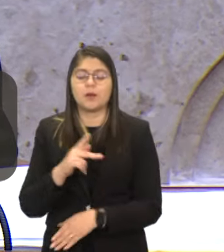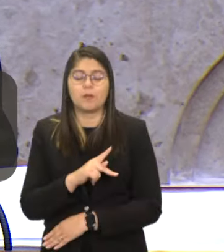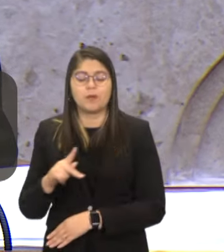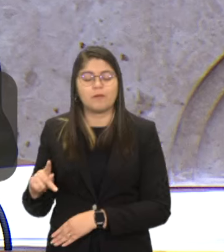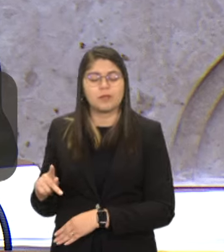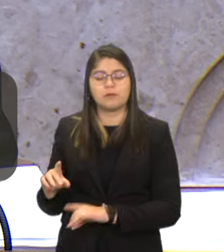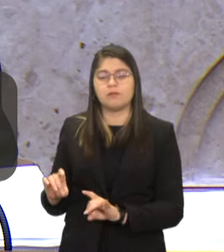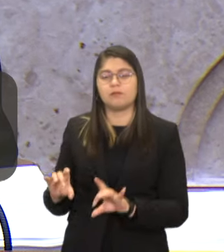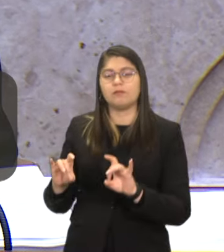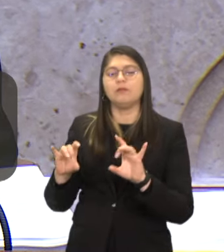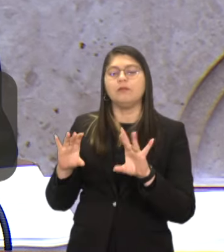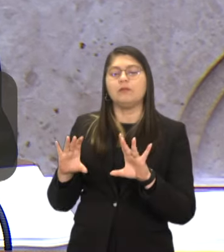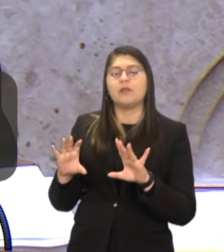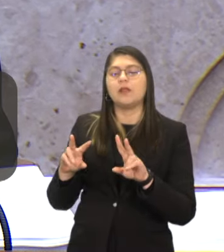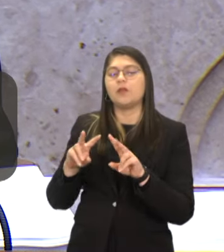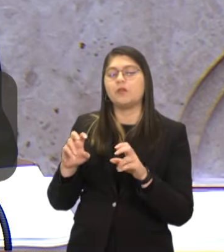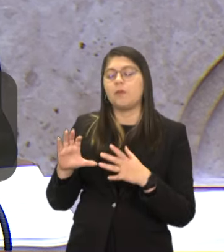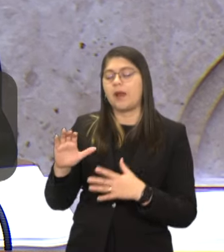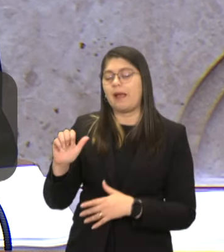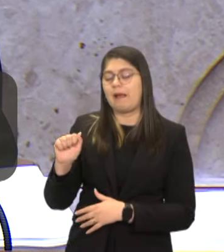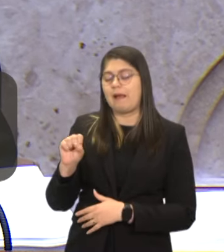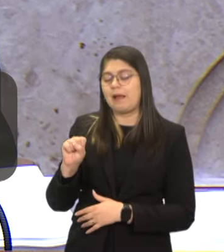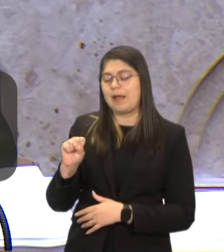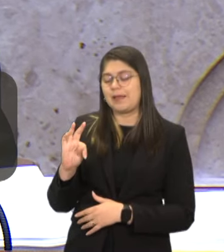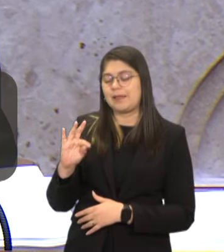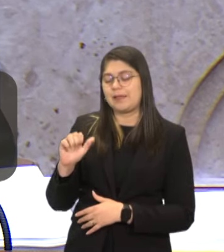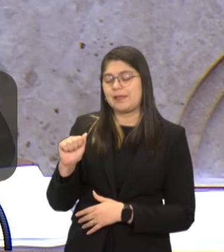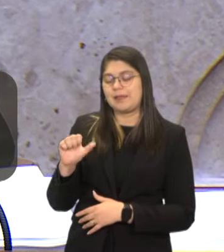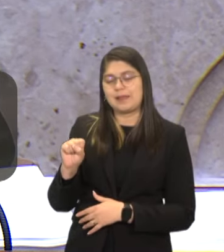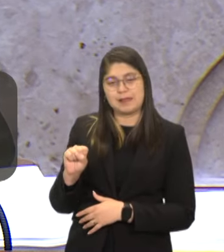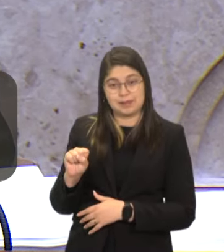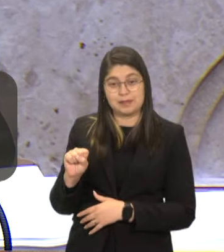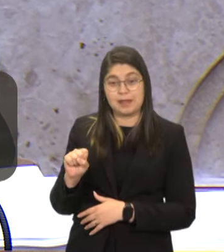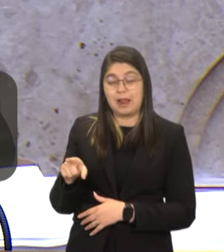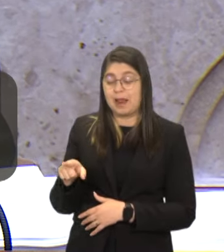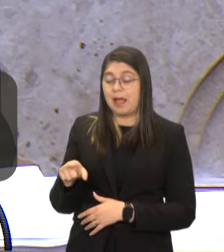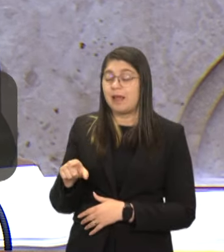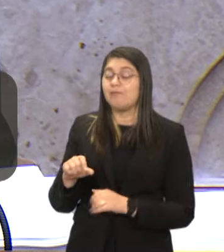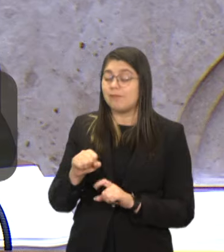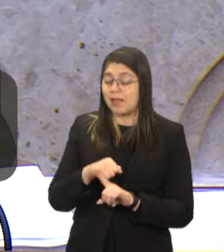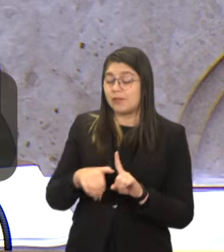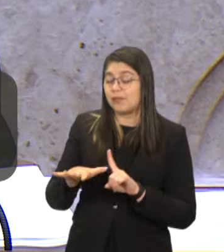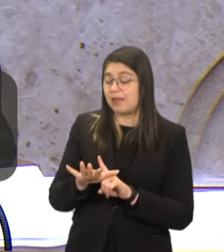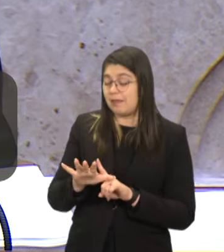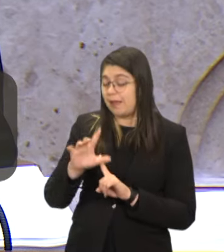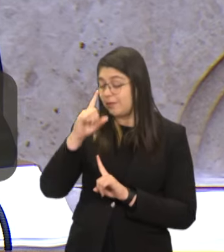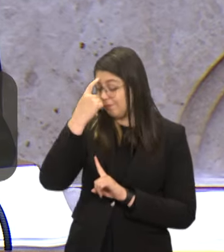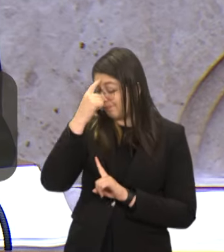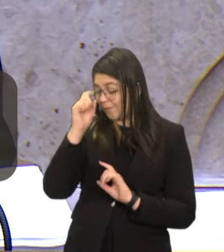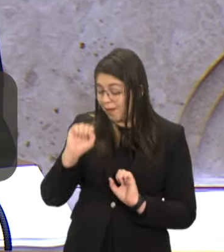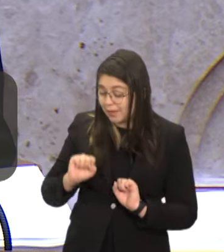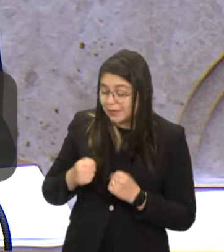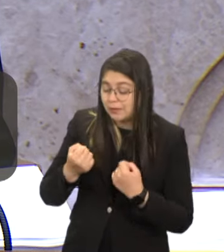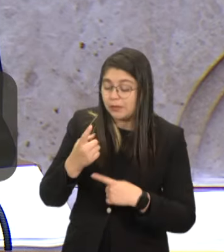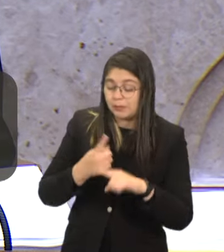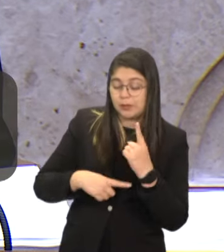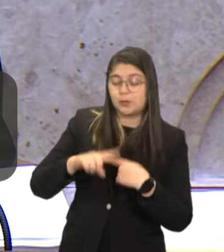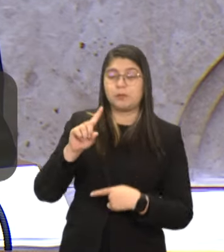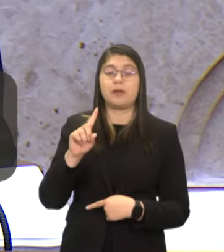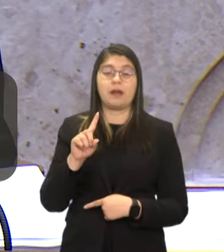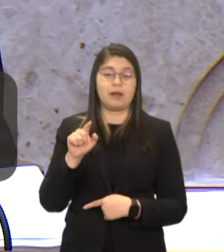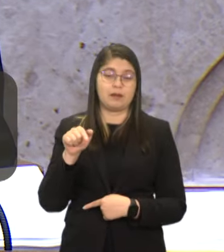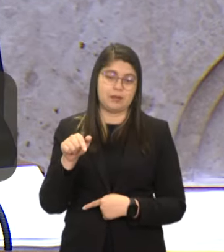em castas, que é um esforço que a sociedade indiana vem fazendo para superar este tipo